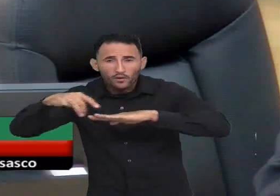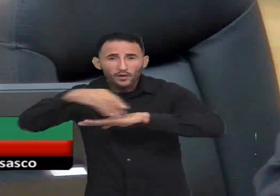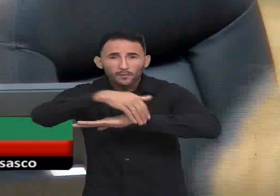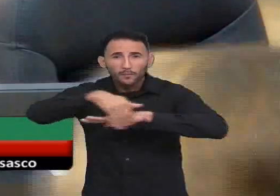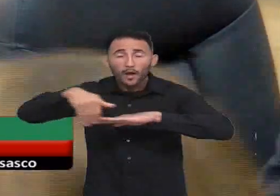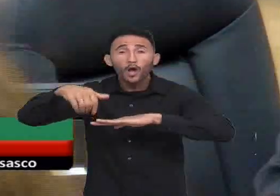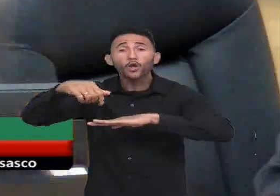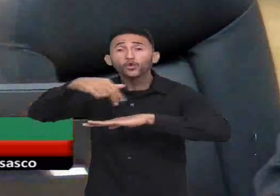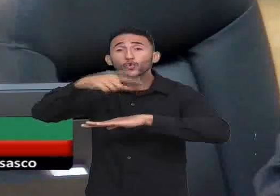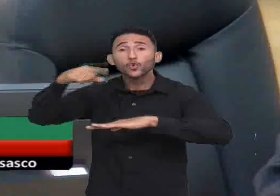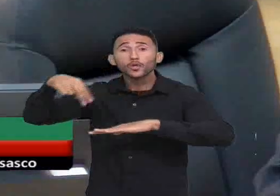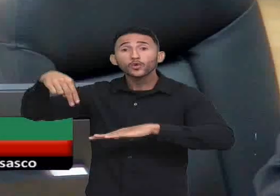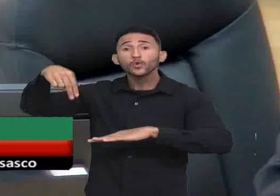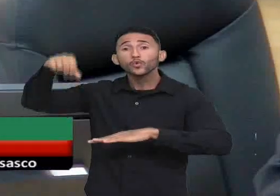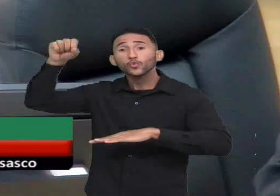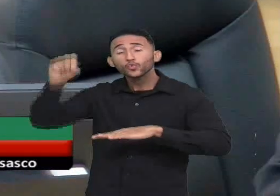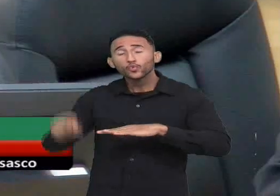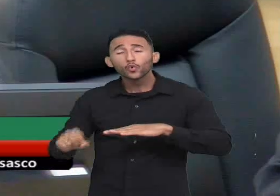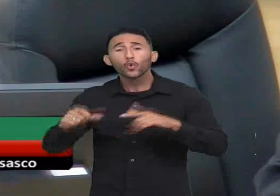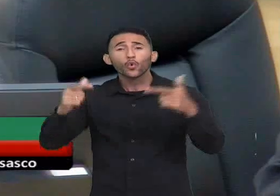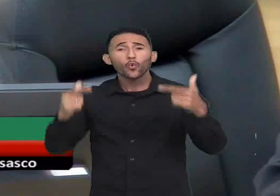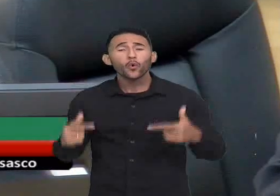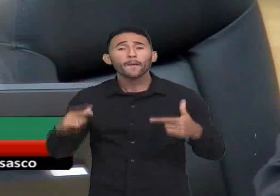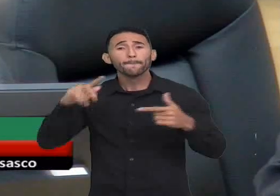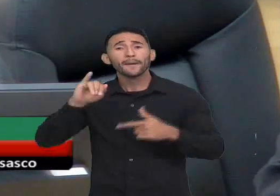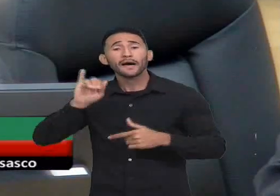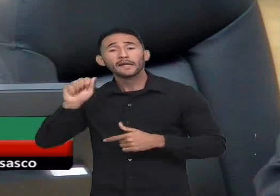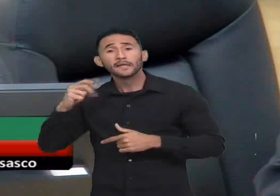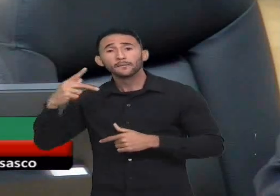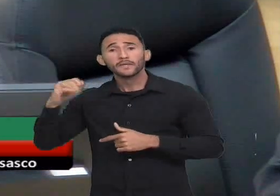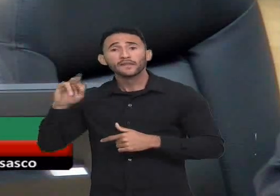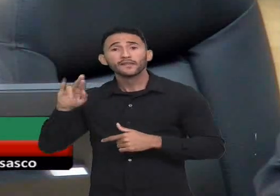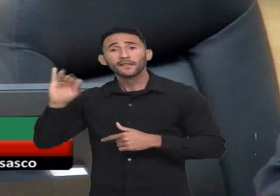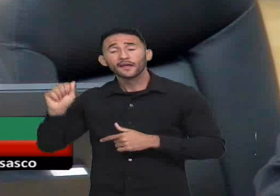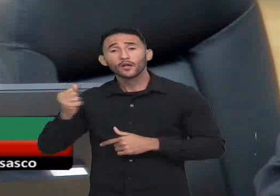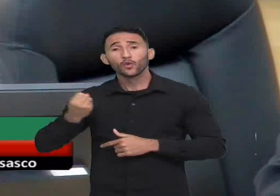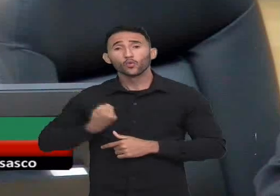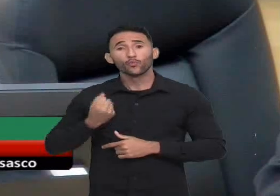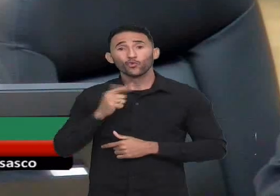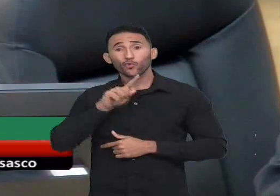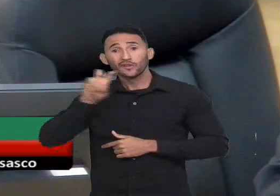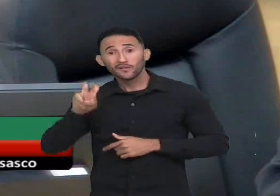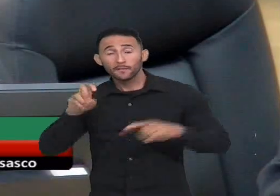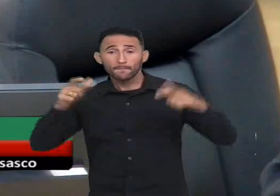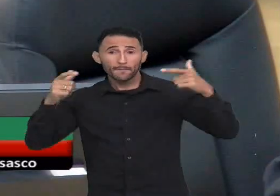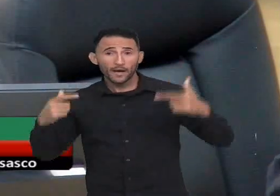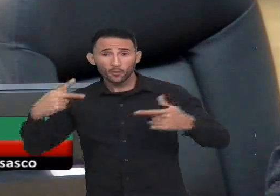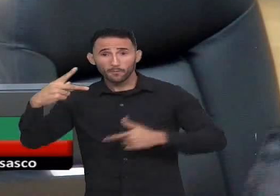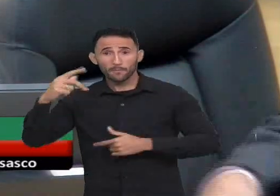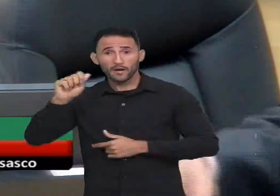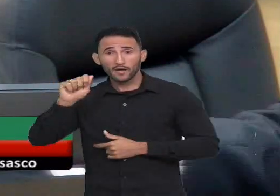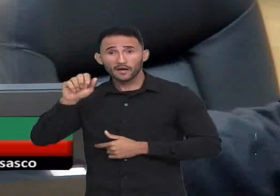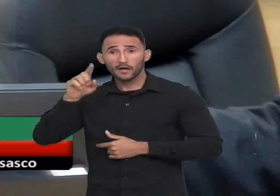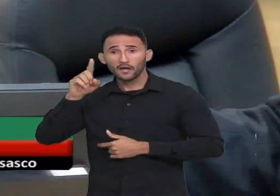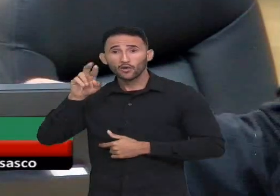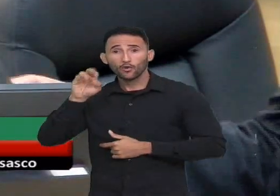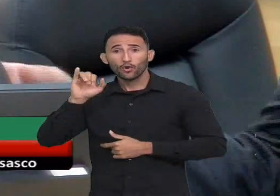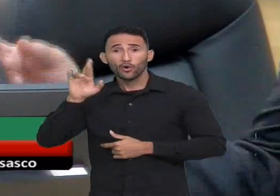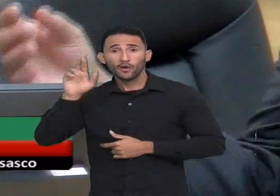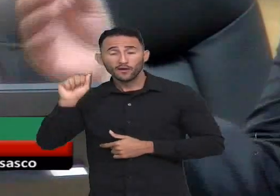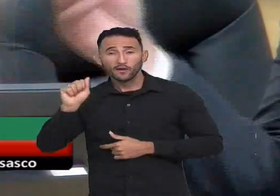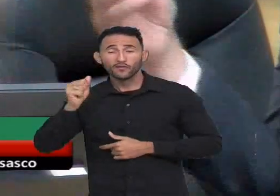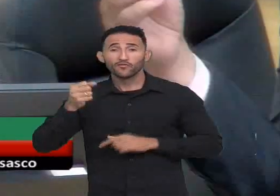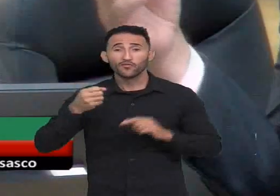Sul da rua Maria Quitéria de Jesus Medeiros, número 15, bairro Padroeira. Indicação do nobre